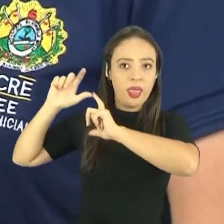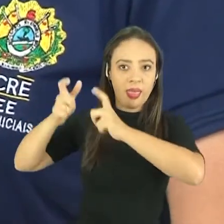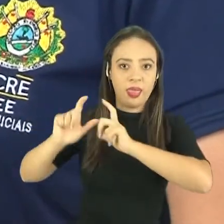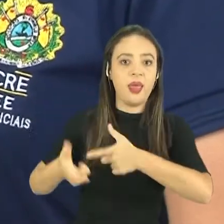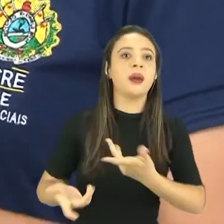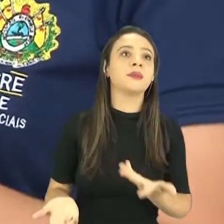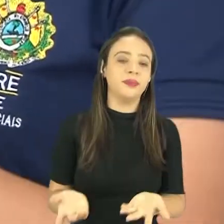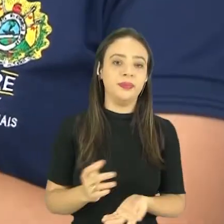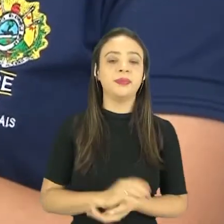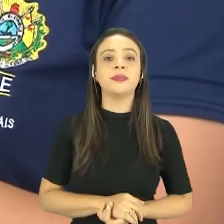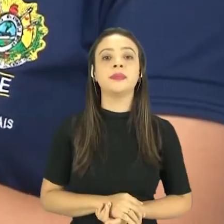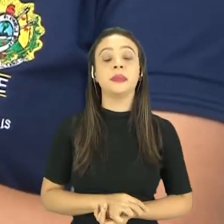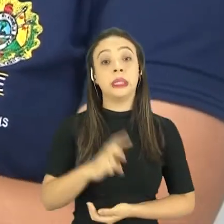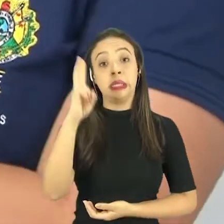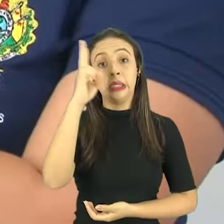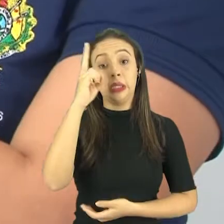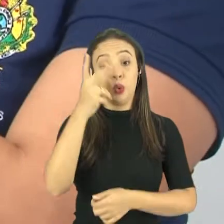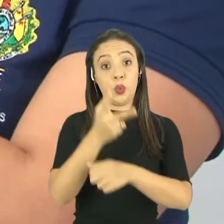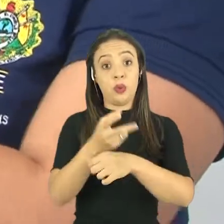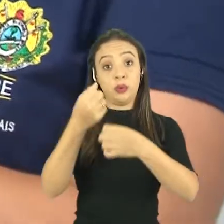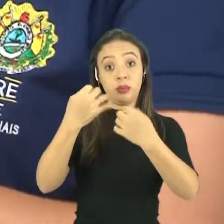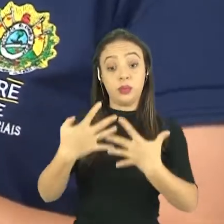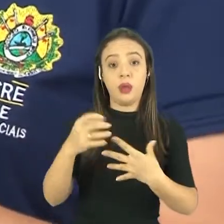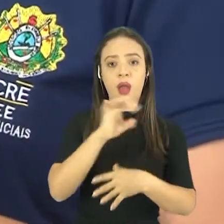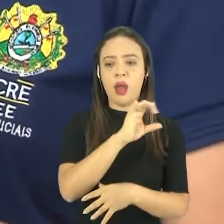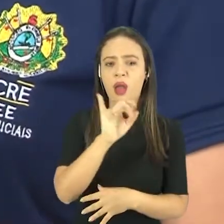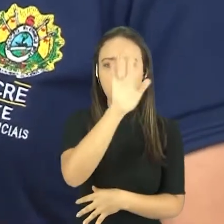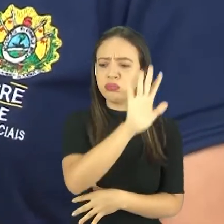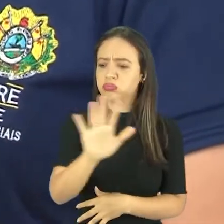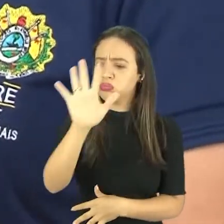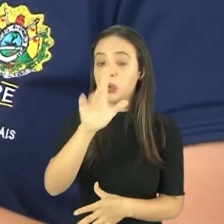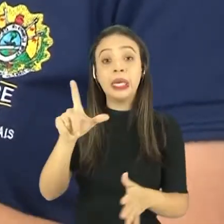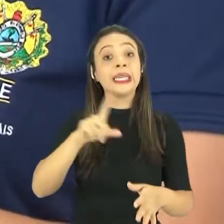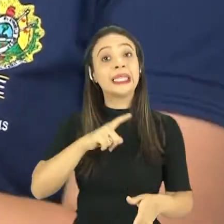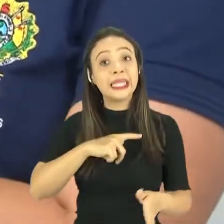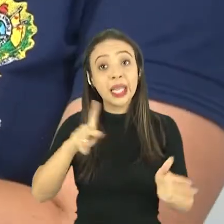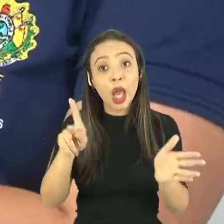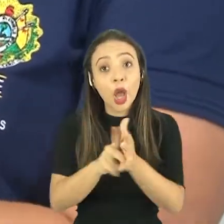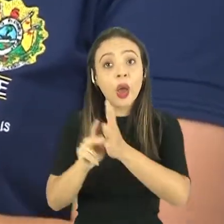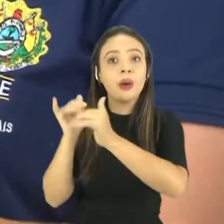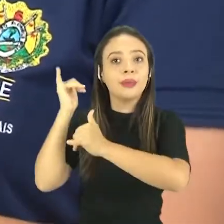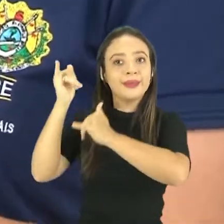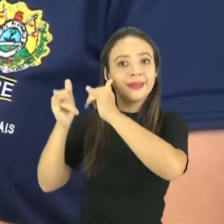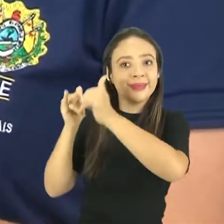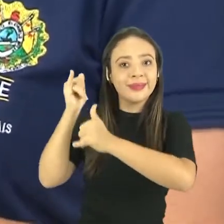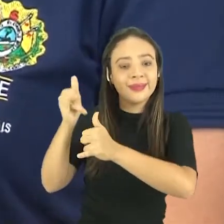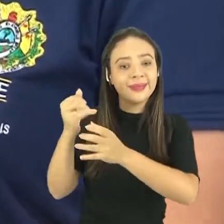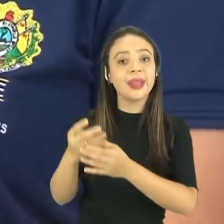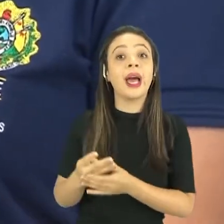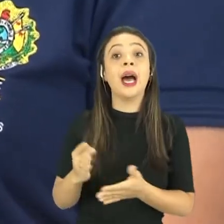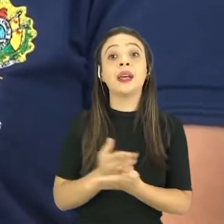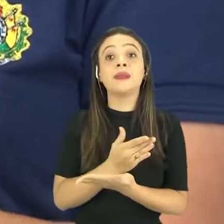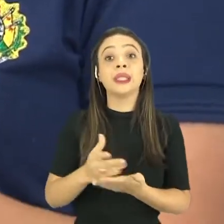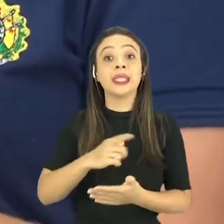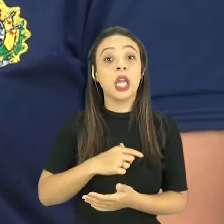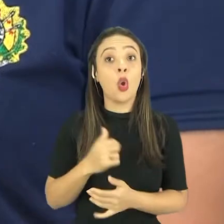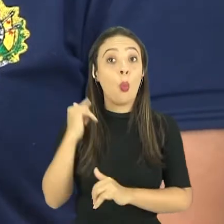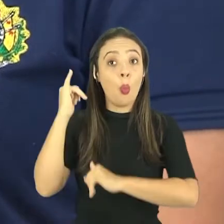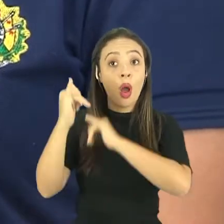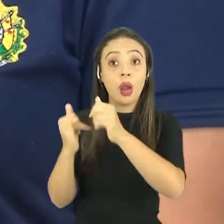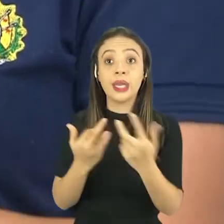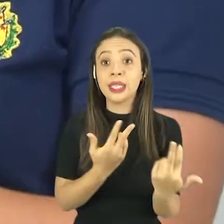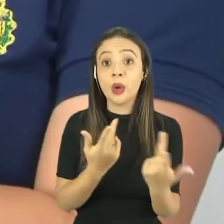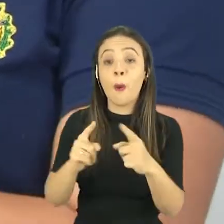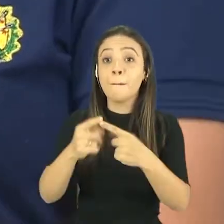Olha só aí. E lembrando que o vídeo falou que cada região às vezes tem sua lenda, né? Então às vezes essa mesma lenda é contada de